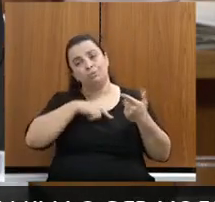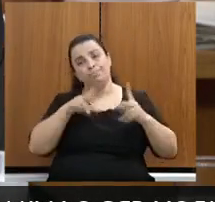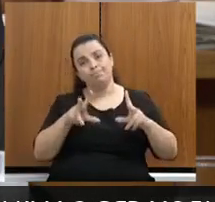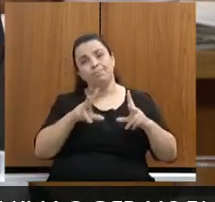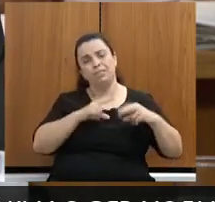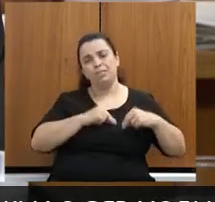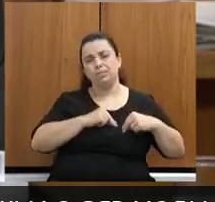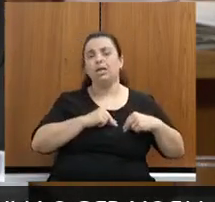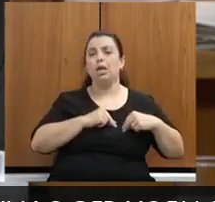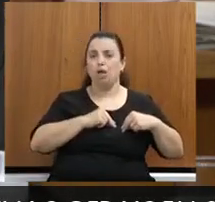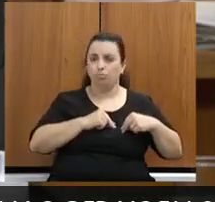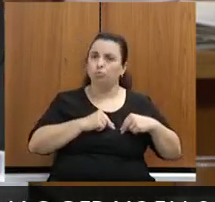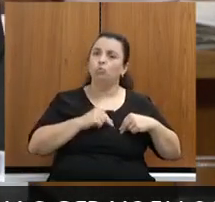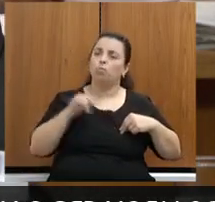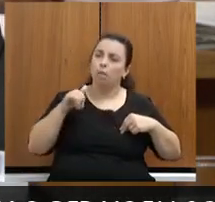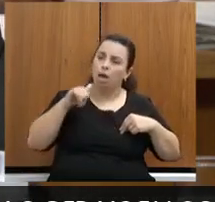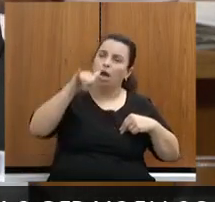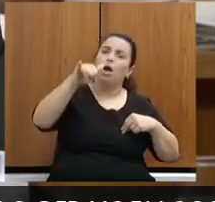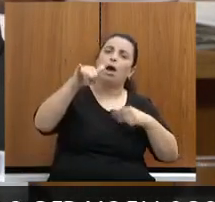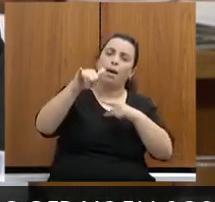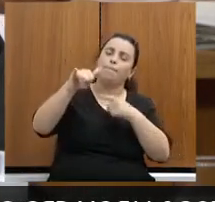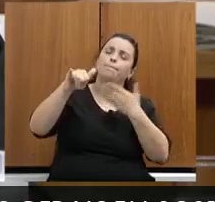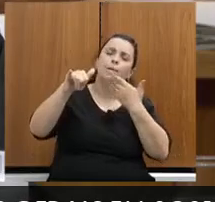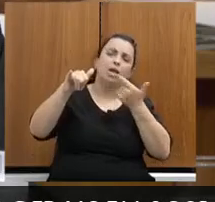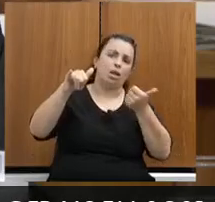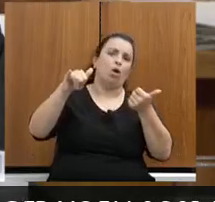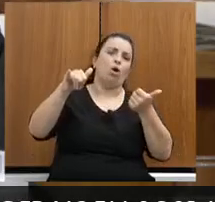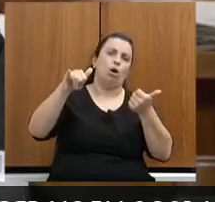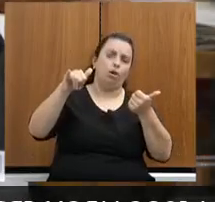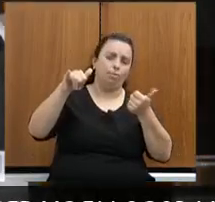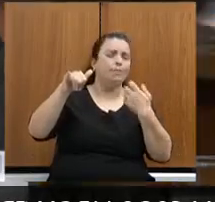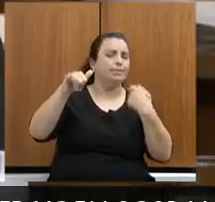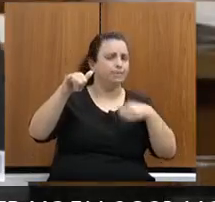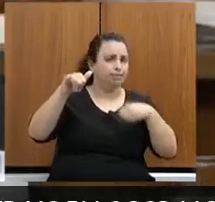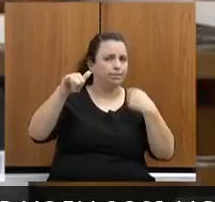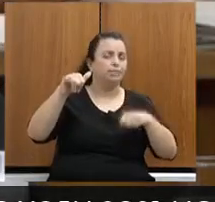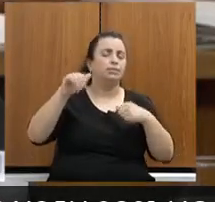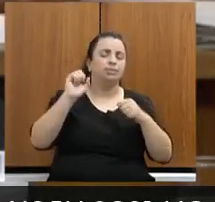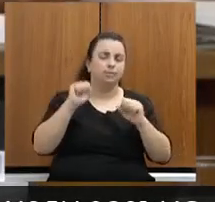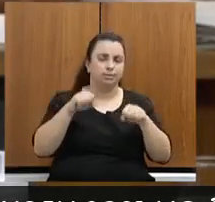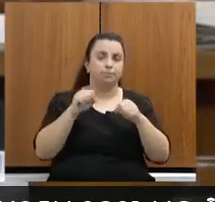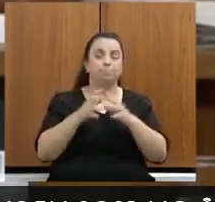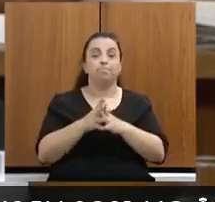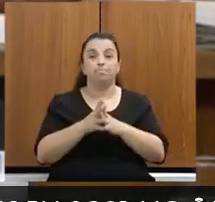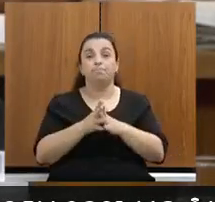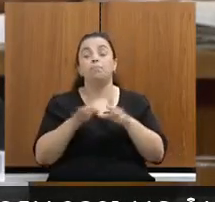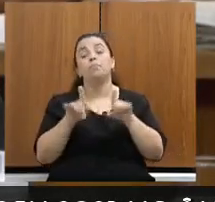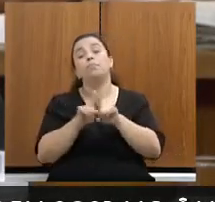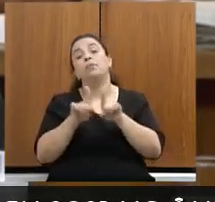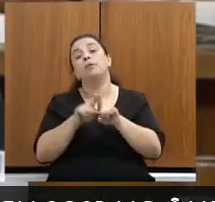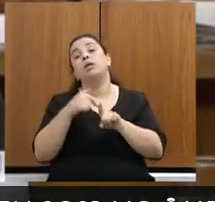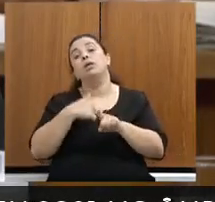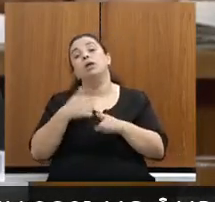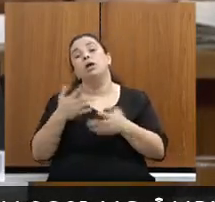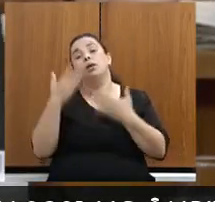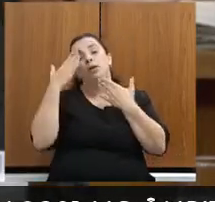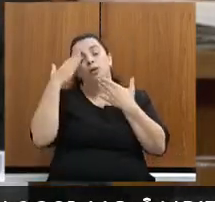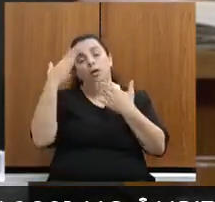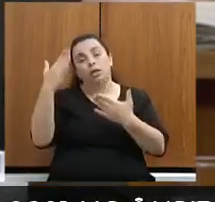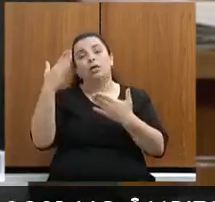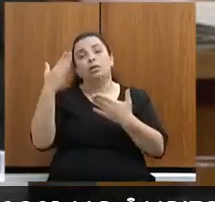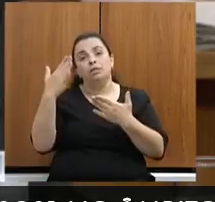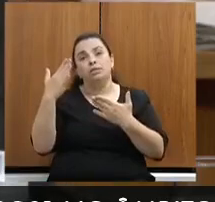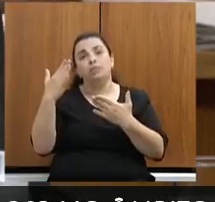uma aeronave e eu quero aqui também aproveitar para agradecer pelas palavras